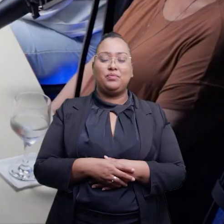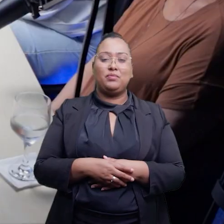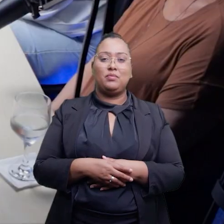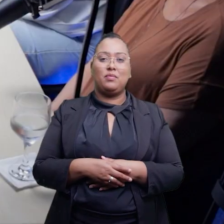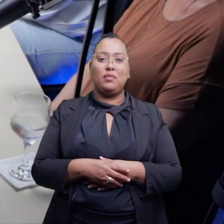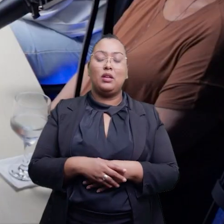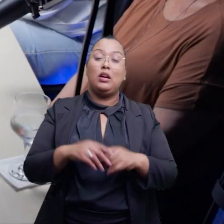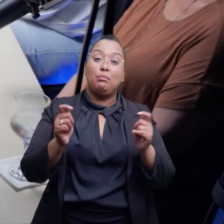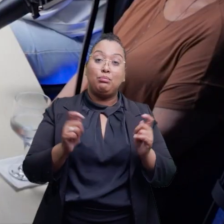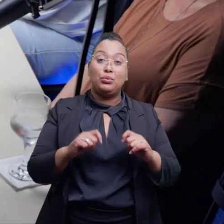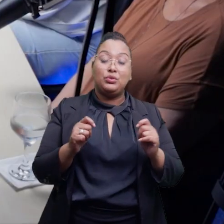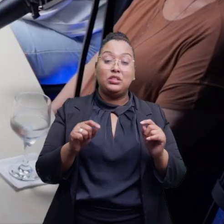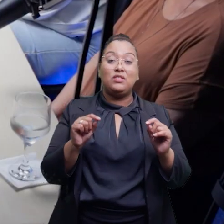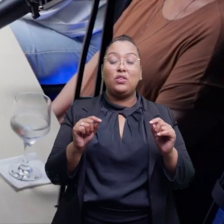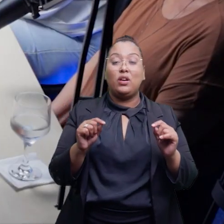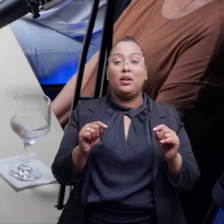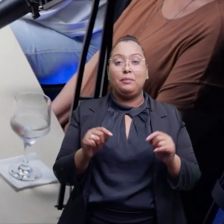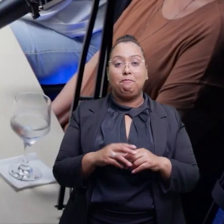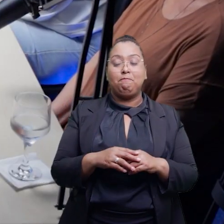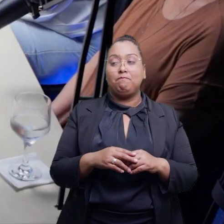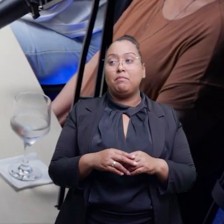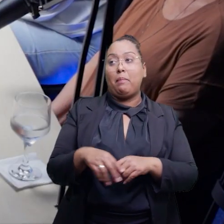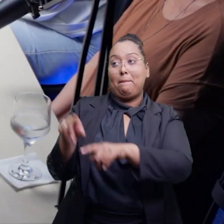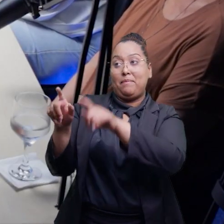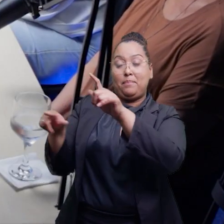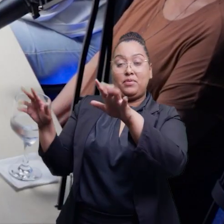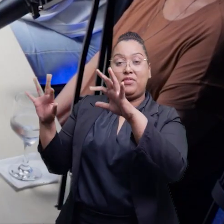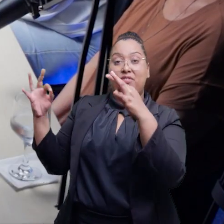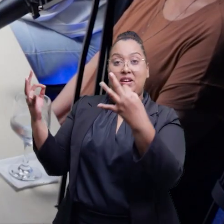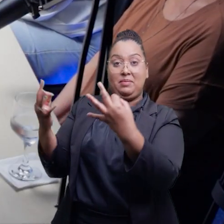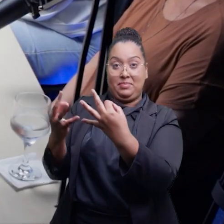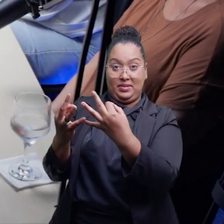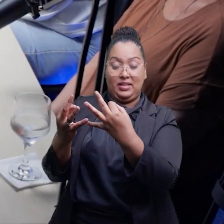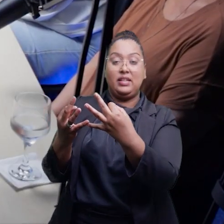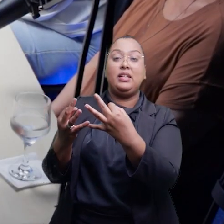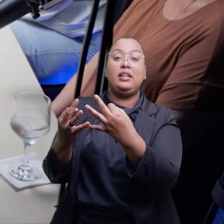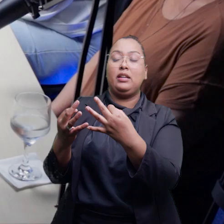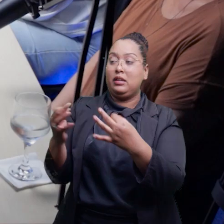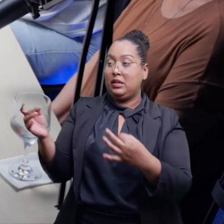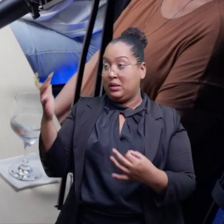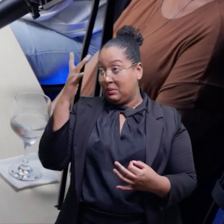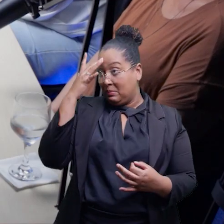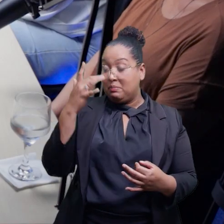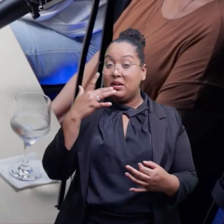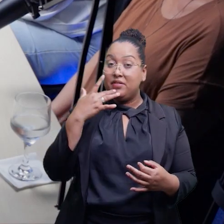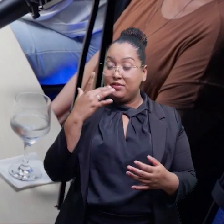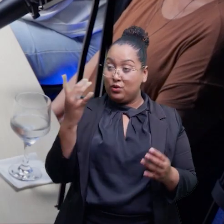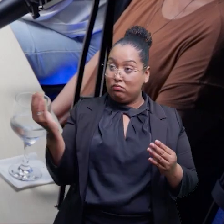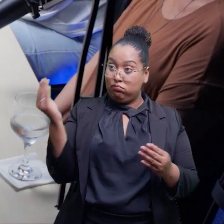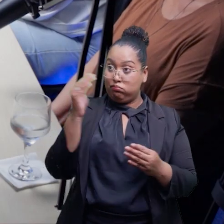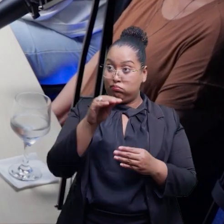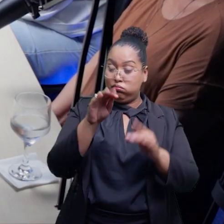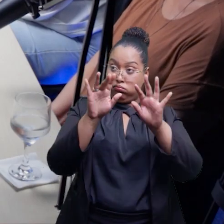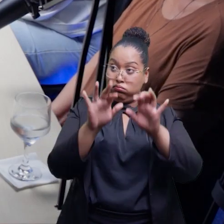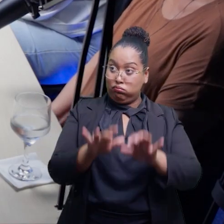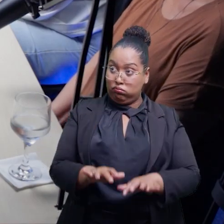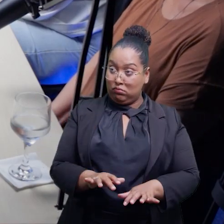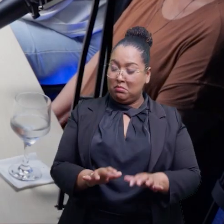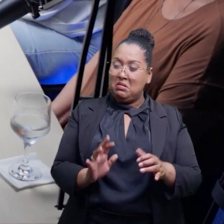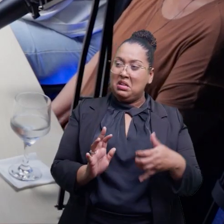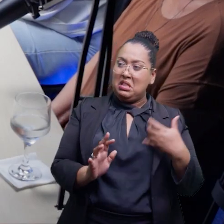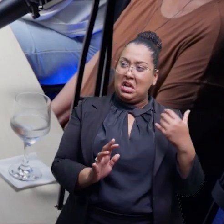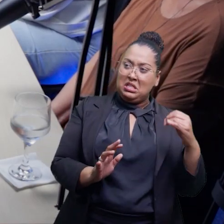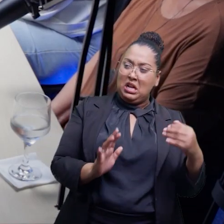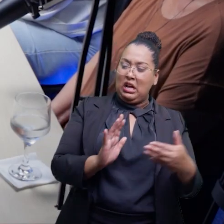adoções tardias, é o que possibilita que muitas das vezes esses casais que trouxeram esse perfil para o SNA